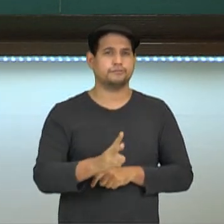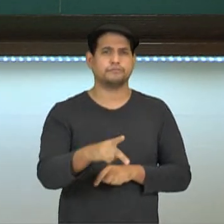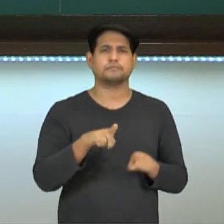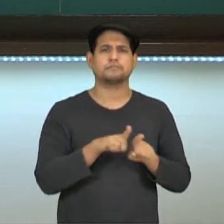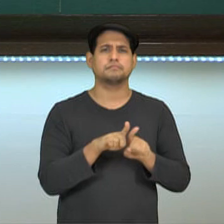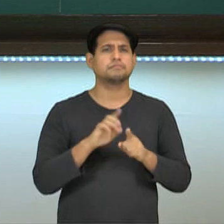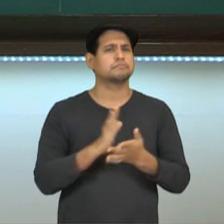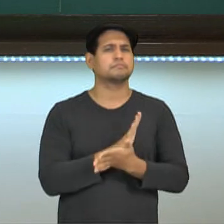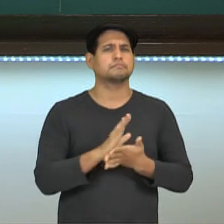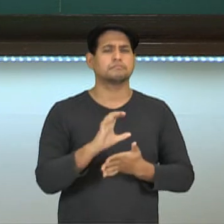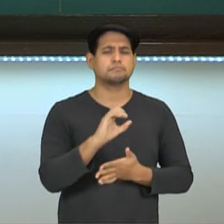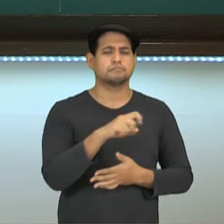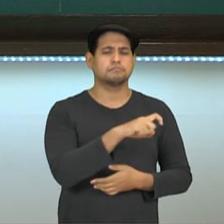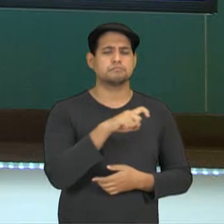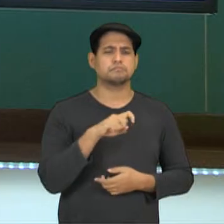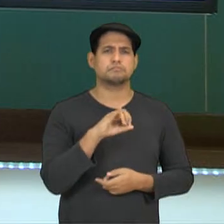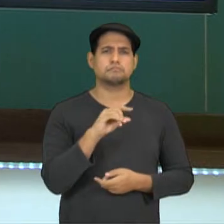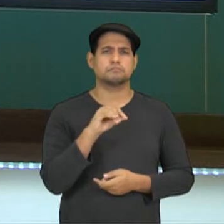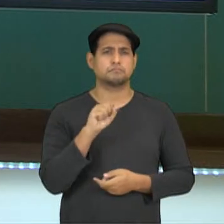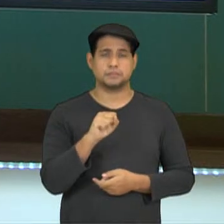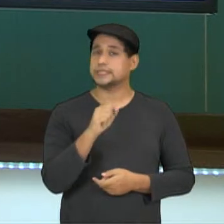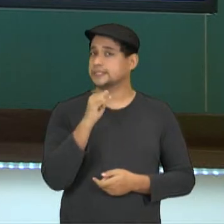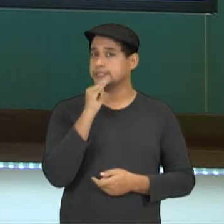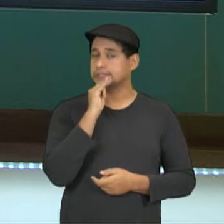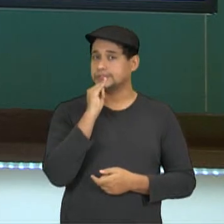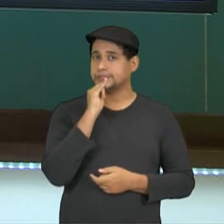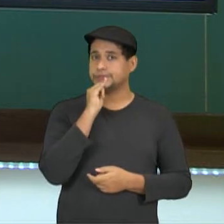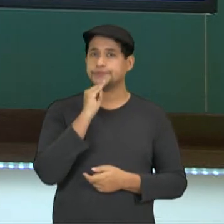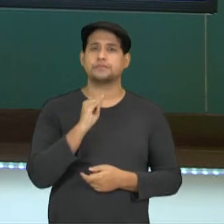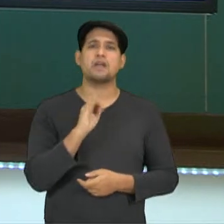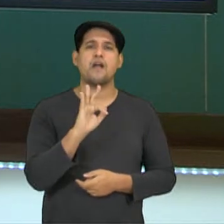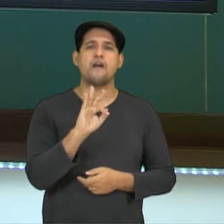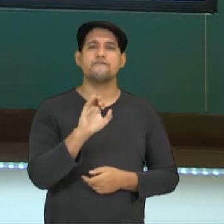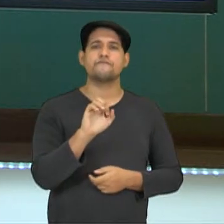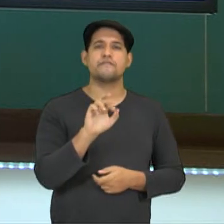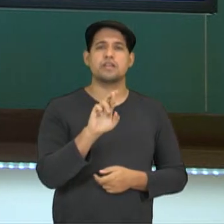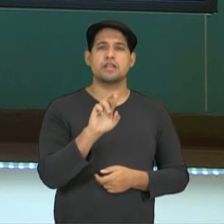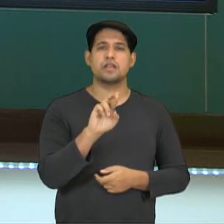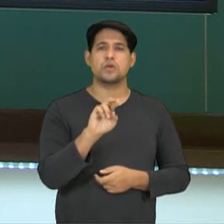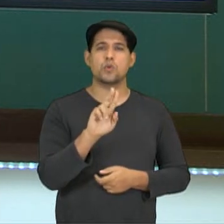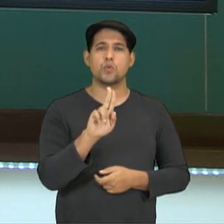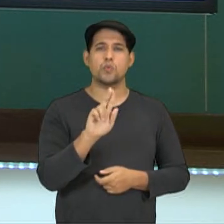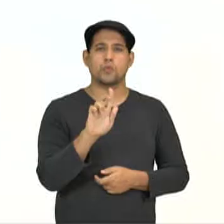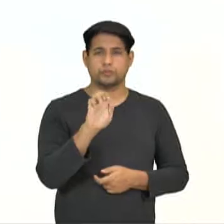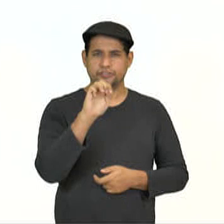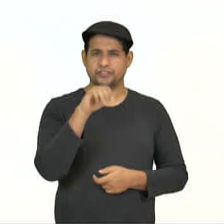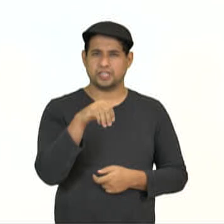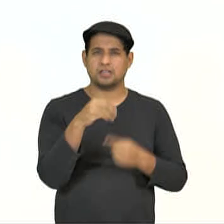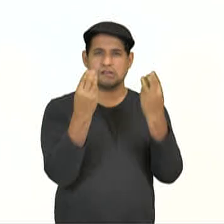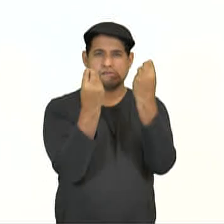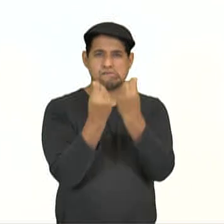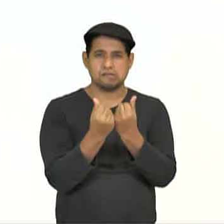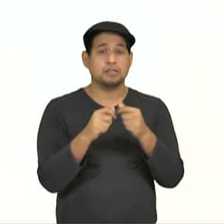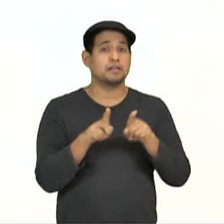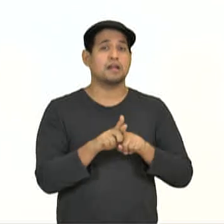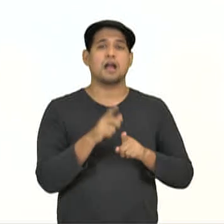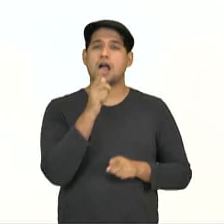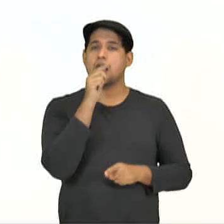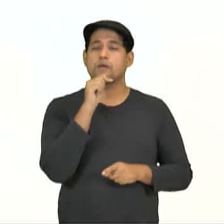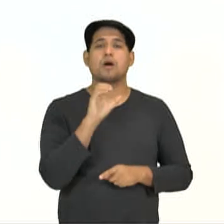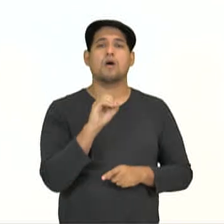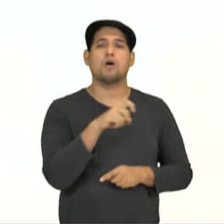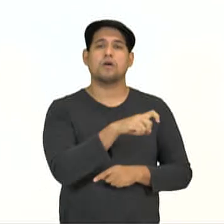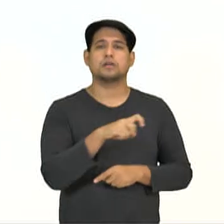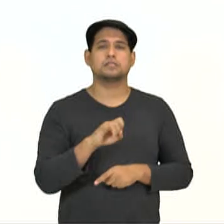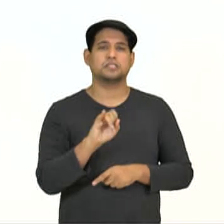exemplos aqui de óxidos: a ferrugem, tá? Que é o óxido de ferro 3. A água oxigenada,